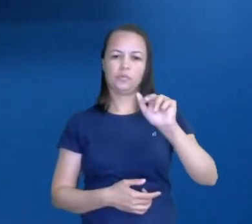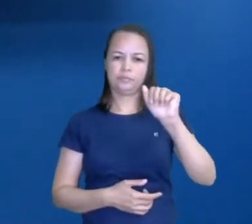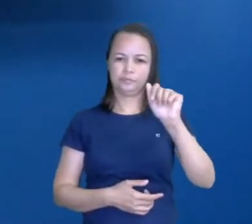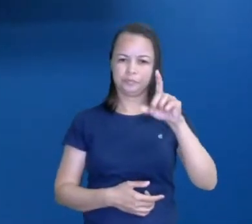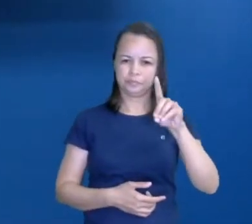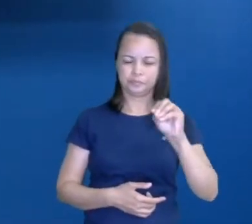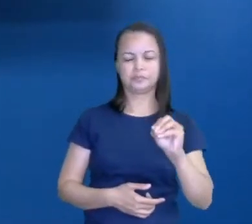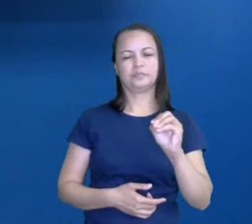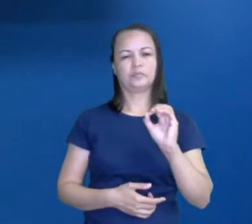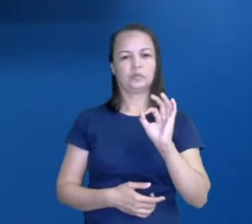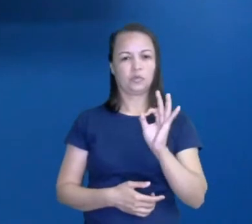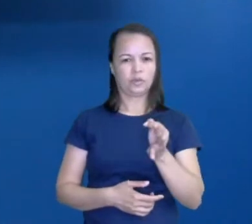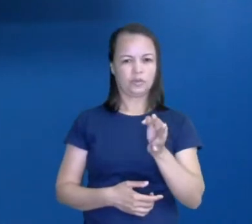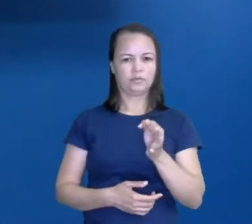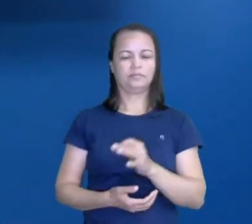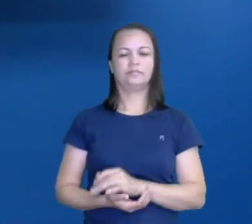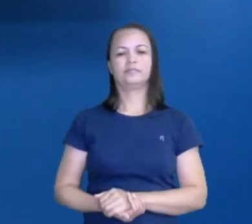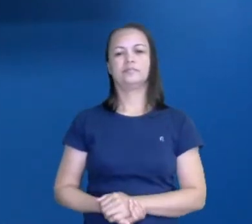figurado, certo, gente?